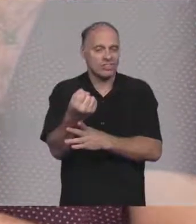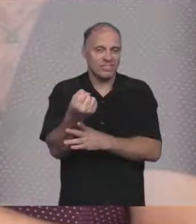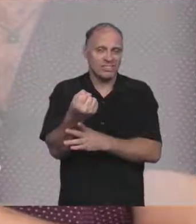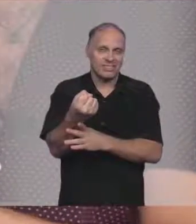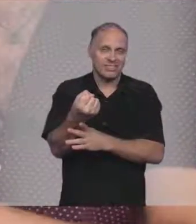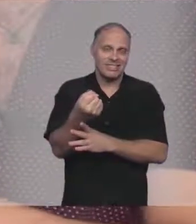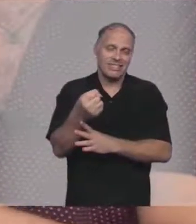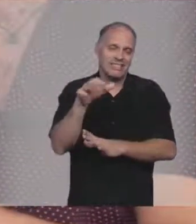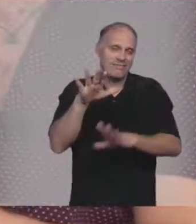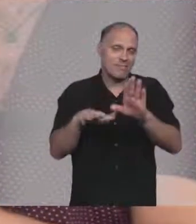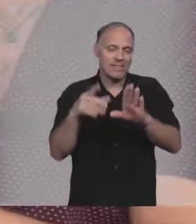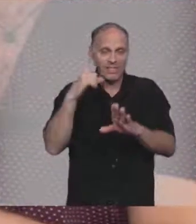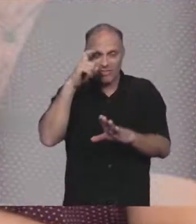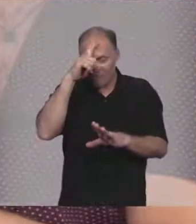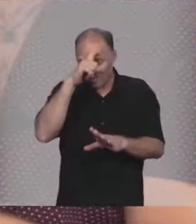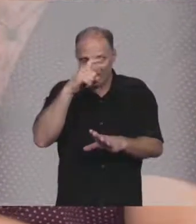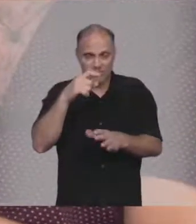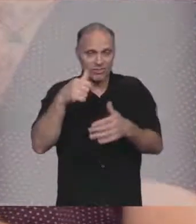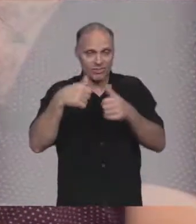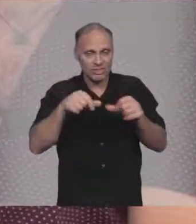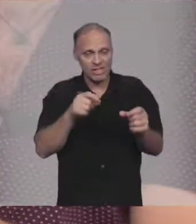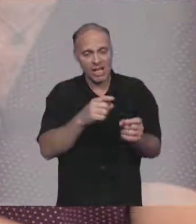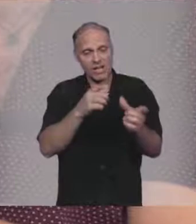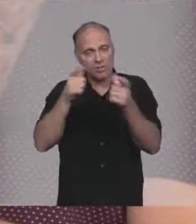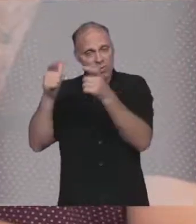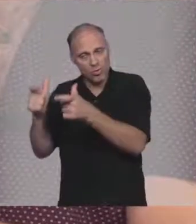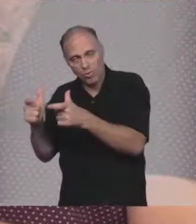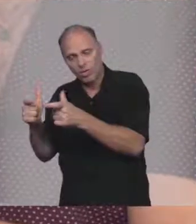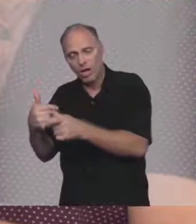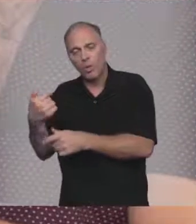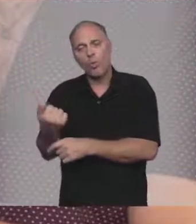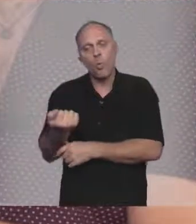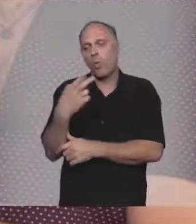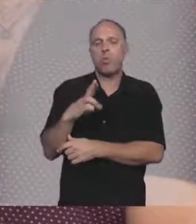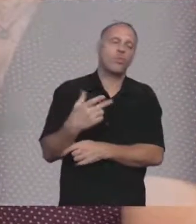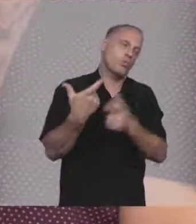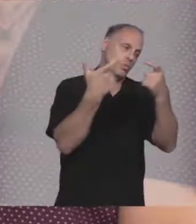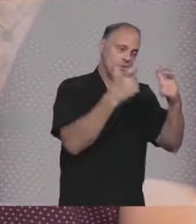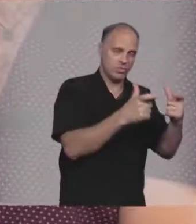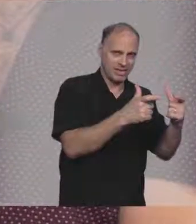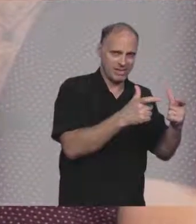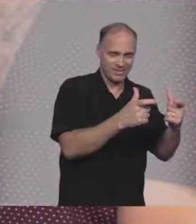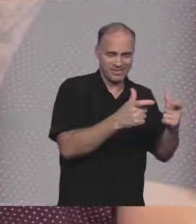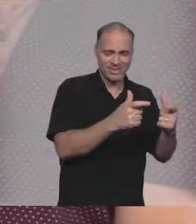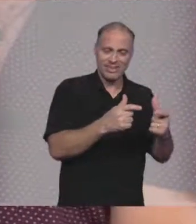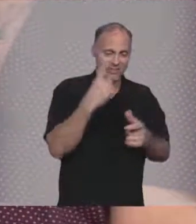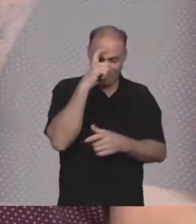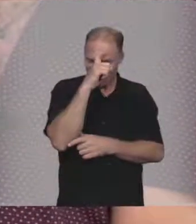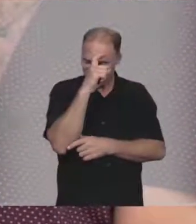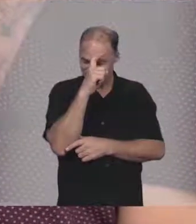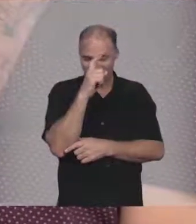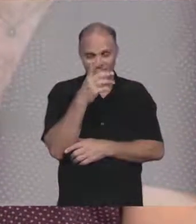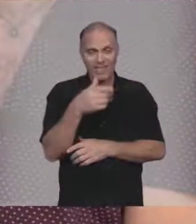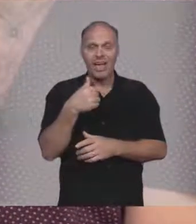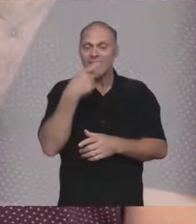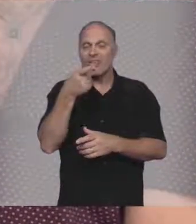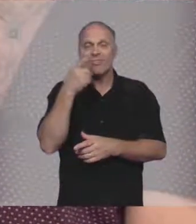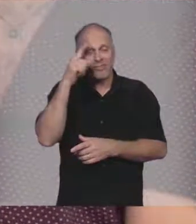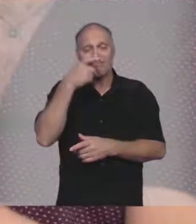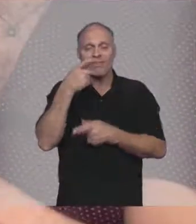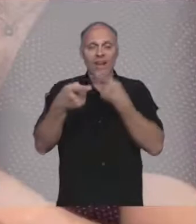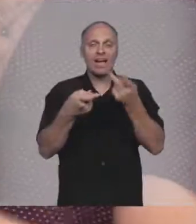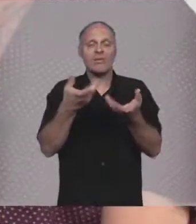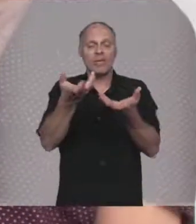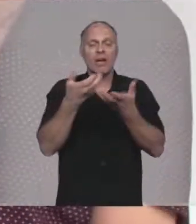muito difícil a gente se manter ou num ou no outro. É muito difícil eu dizer que eu